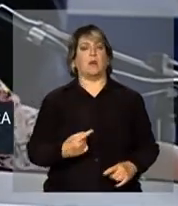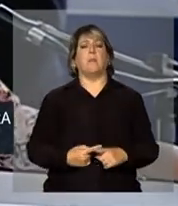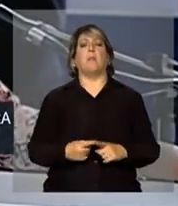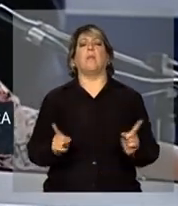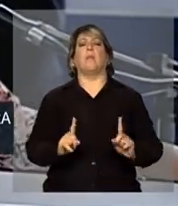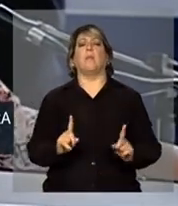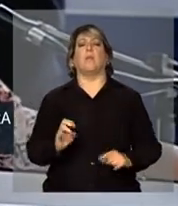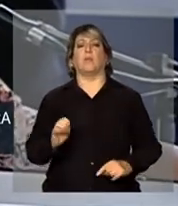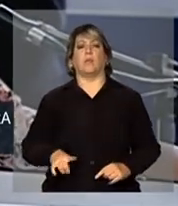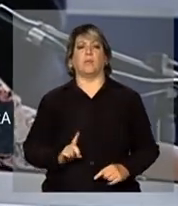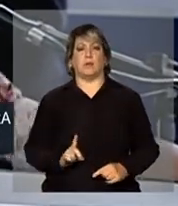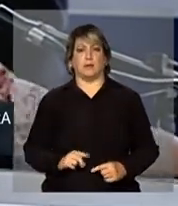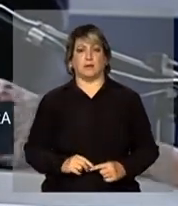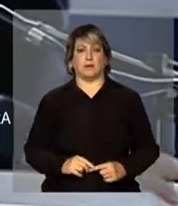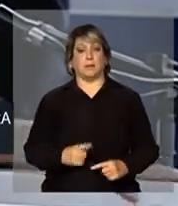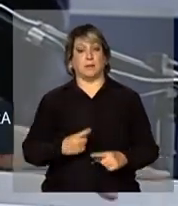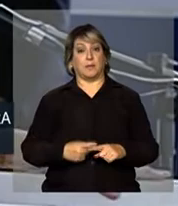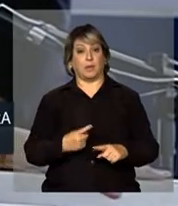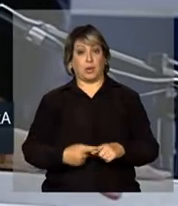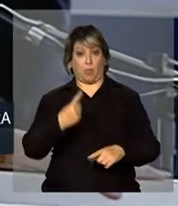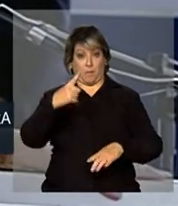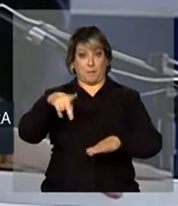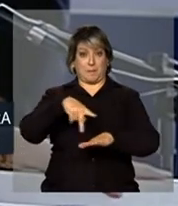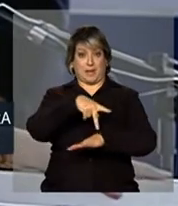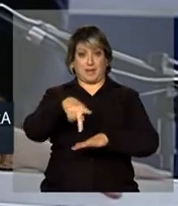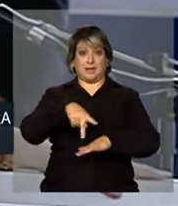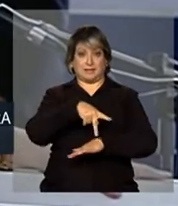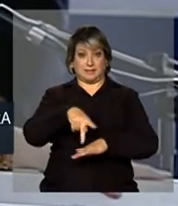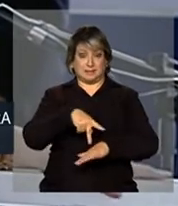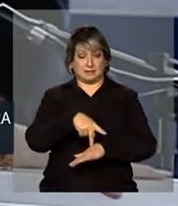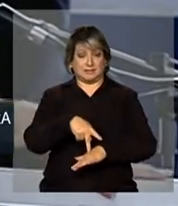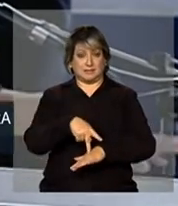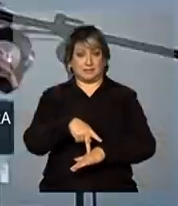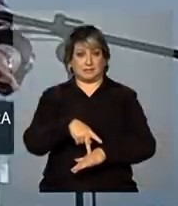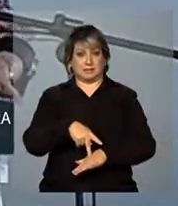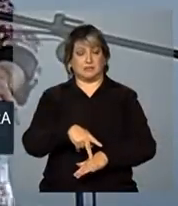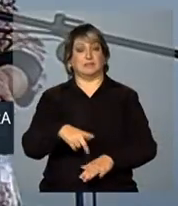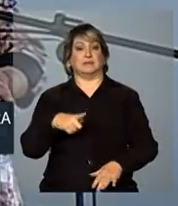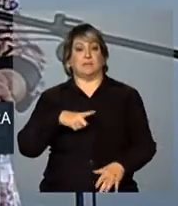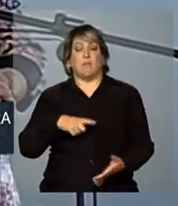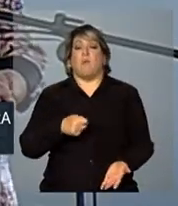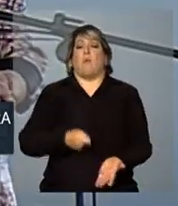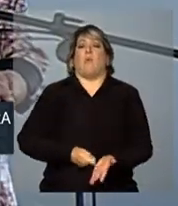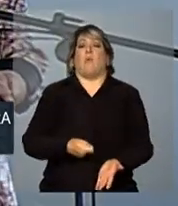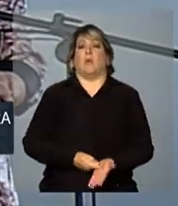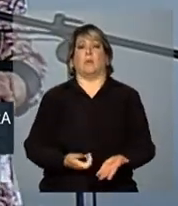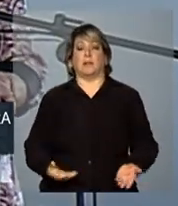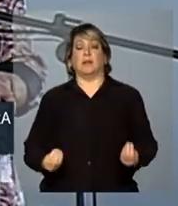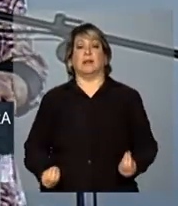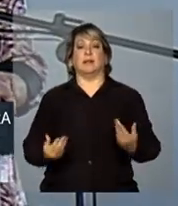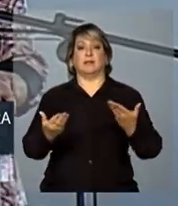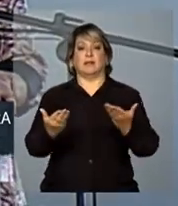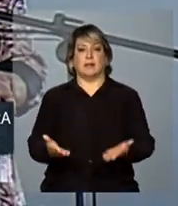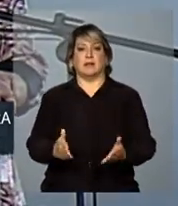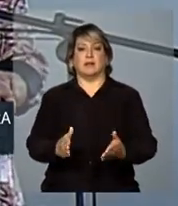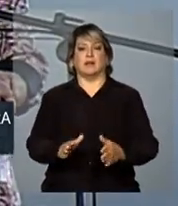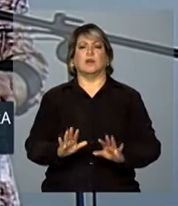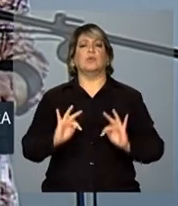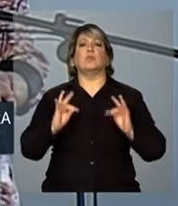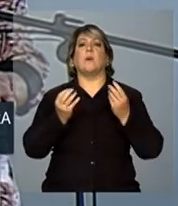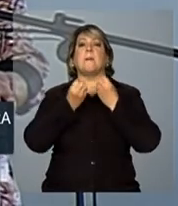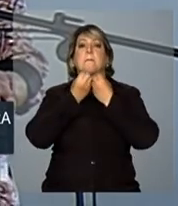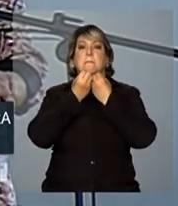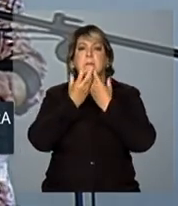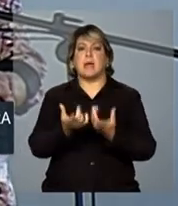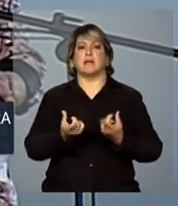um favor? Porque um país que se preza distribui a sua riqueza